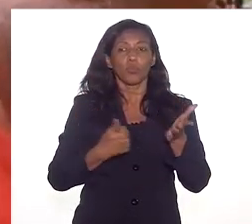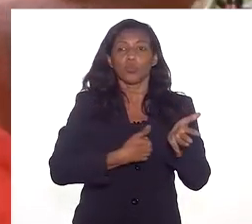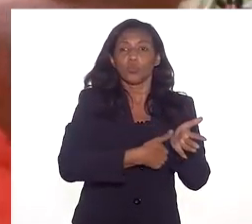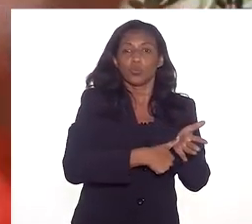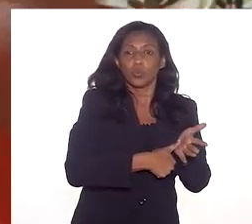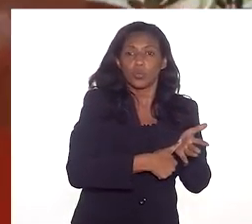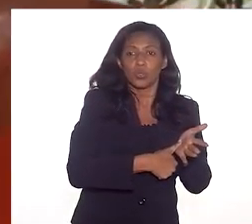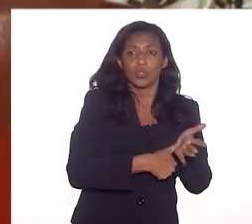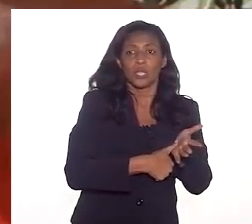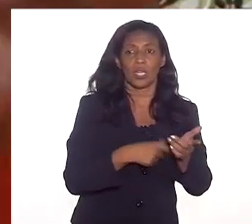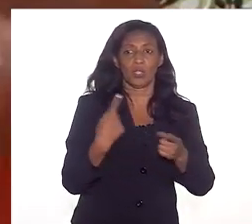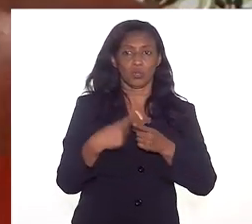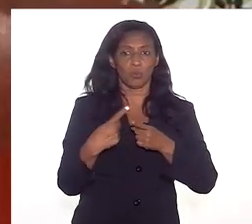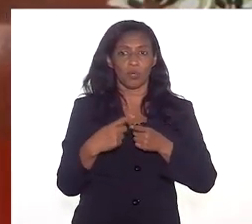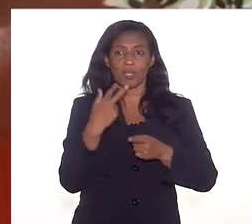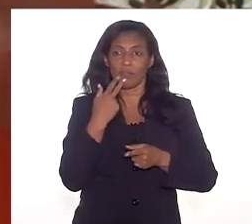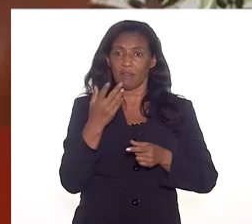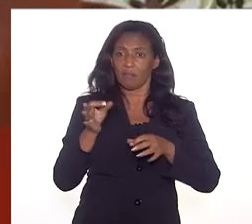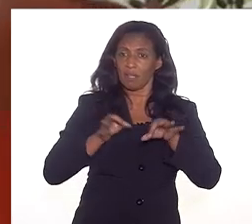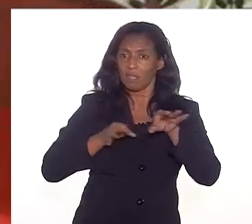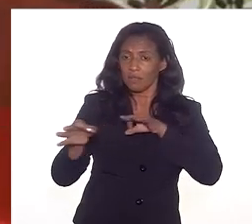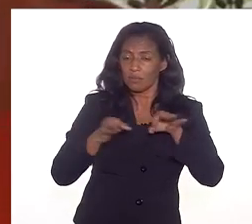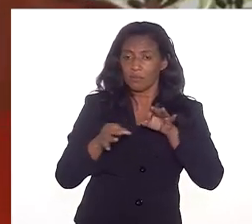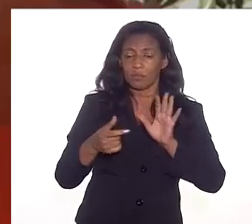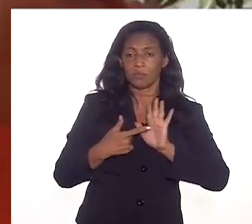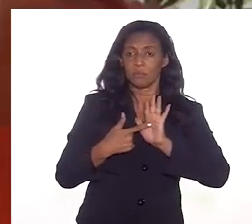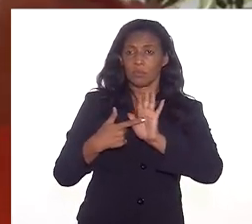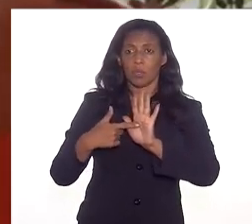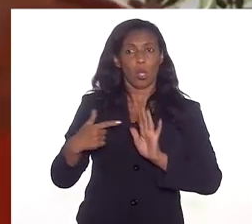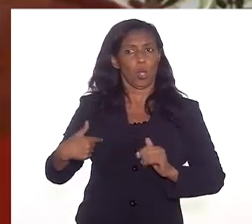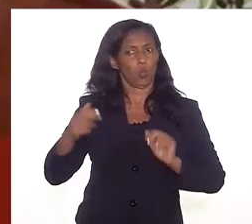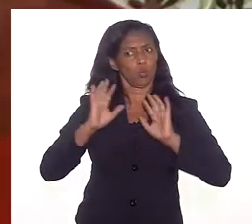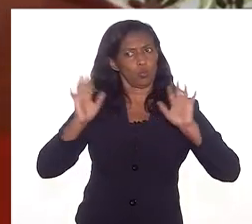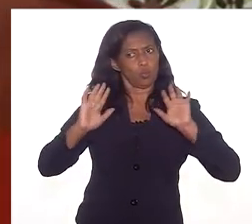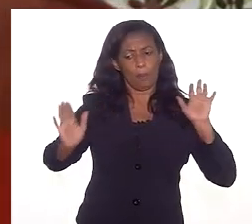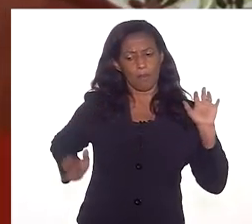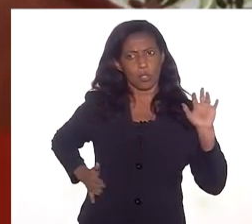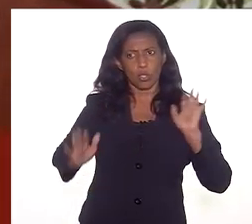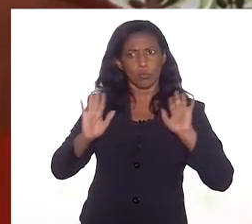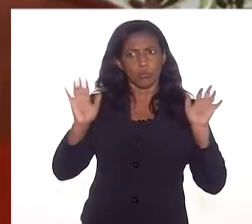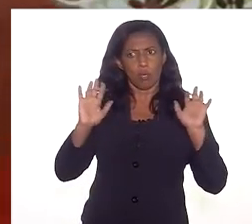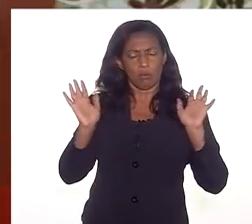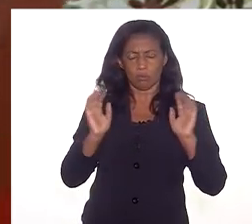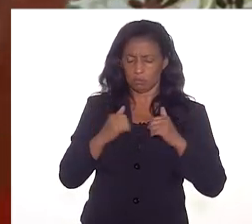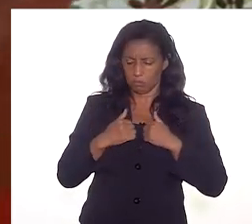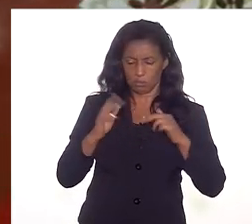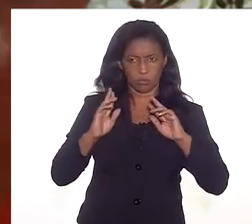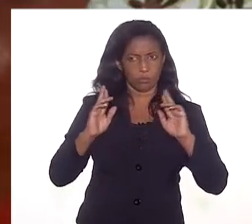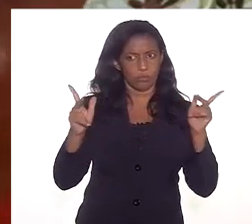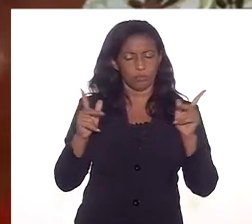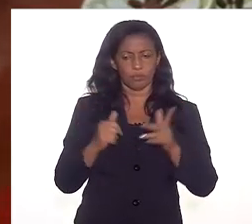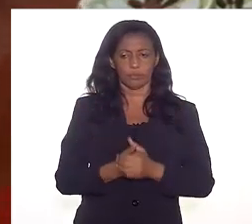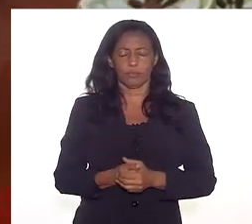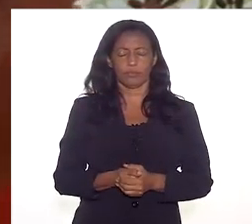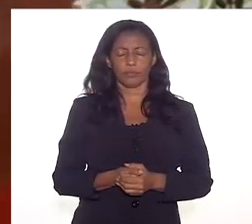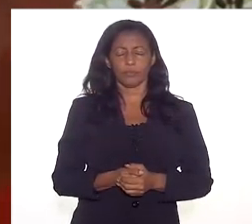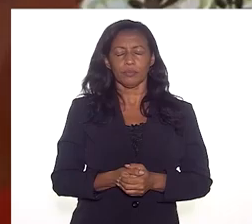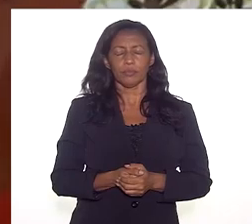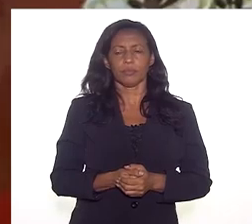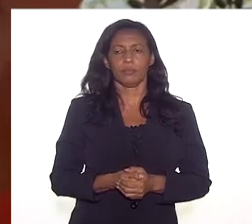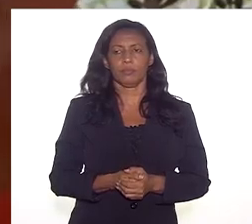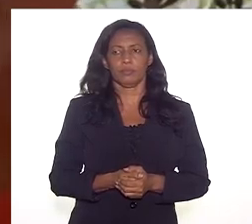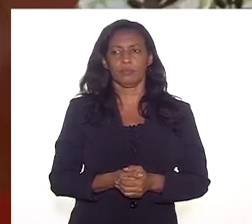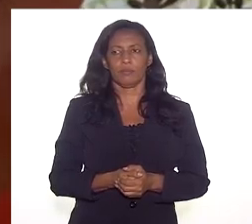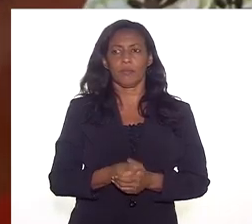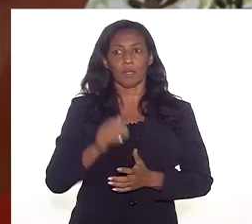documento. Porque ele dizia que era a forma de mostrar, ó, tu não é bandido, não é marginal e tudo mais. Mas